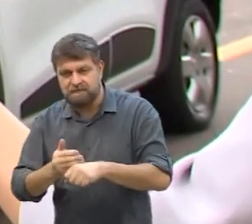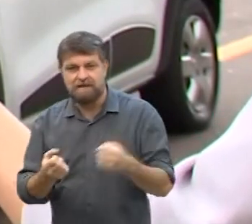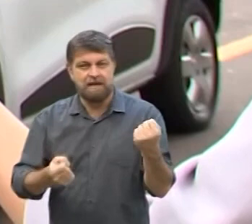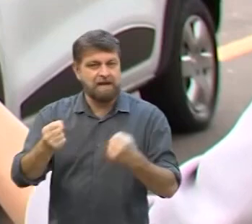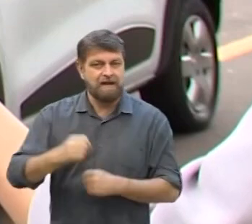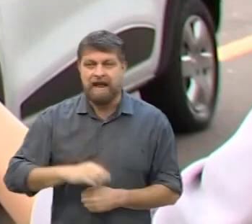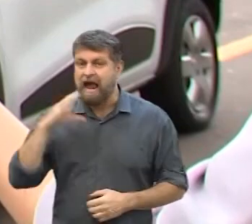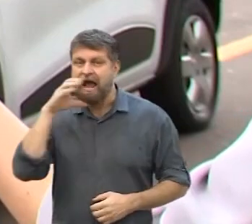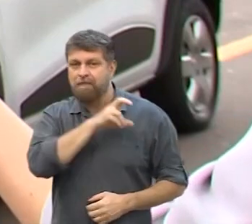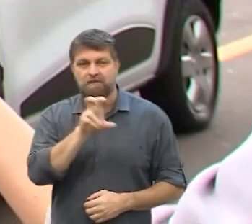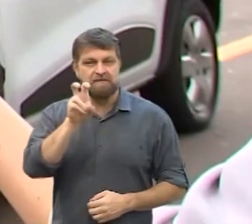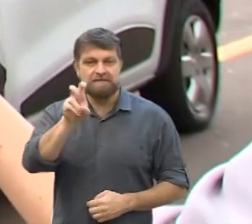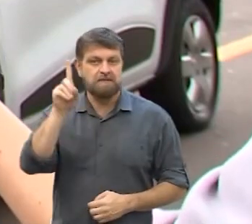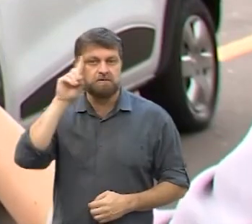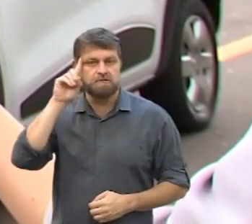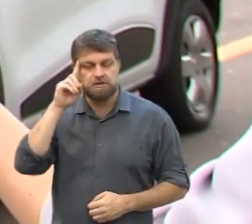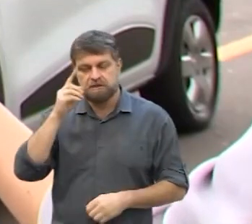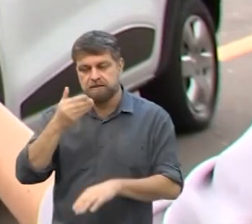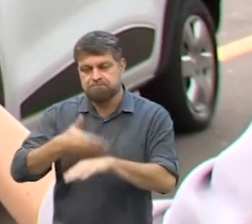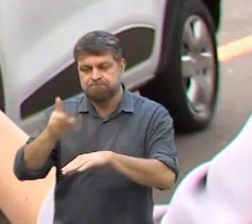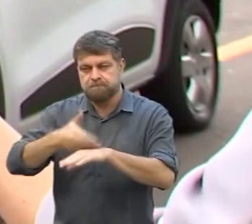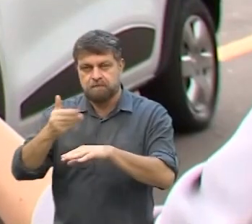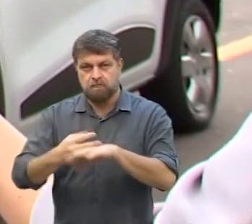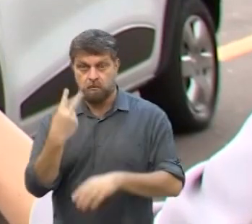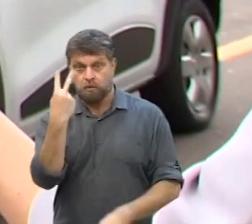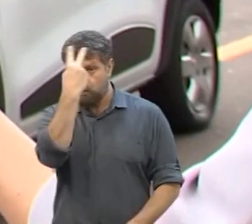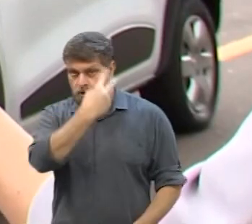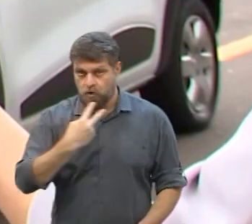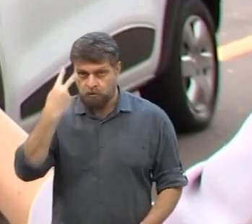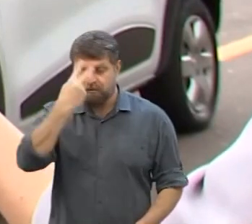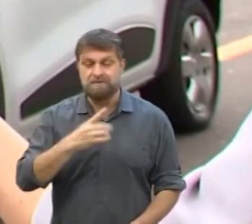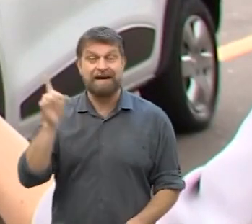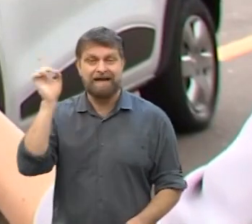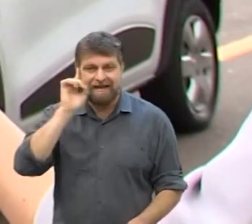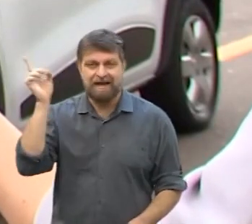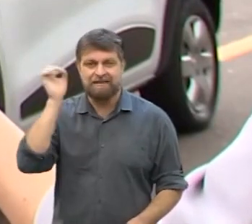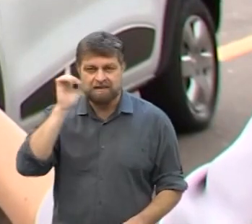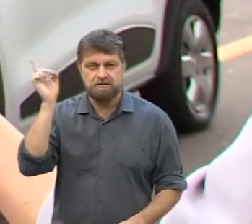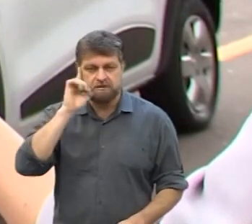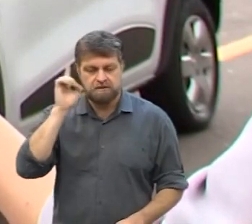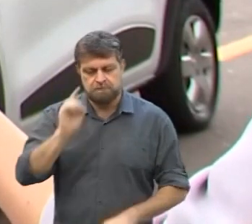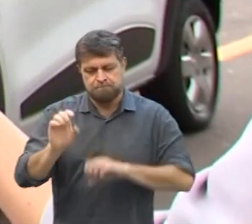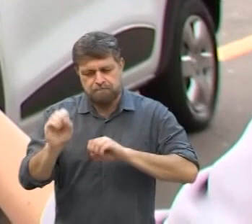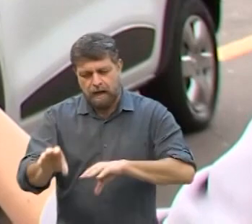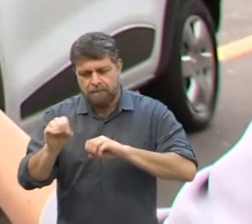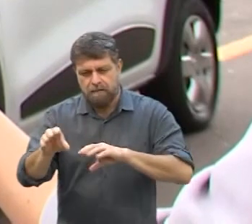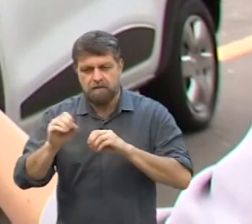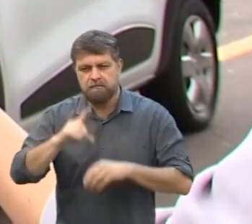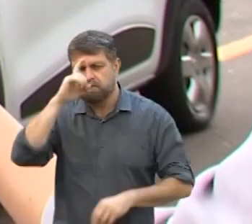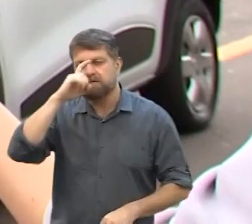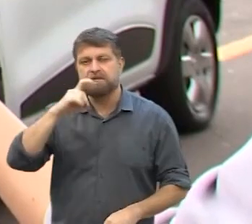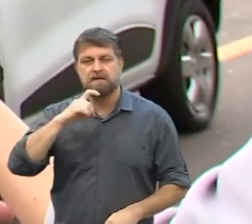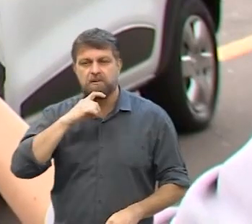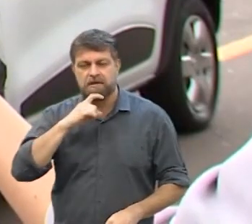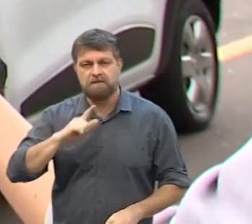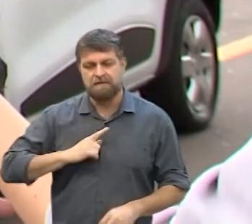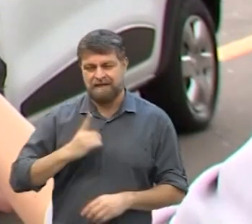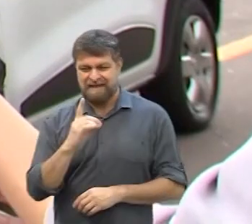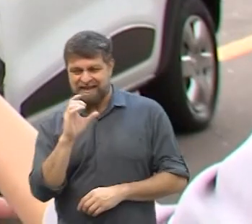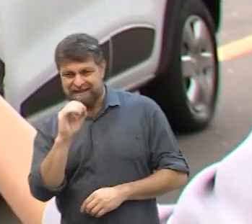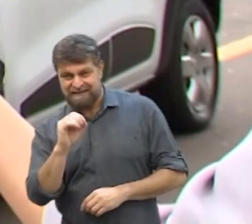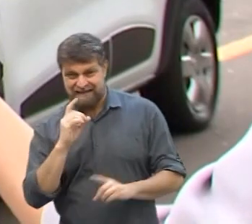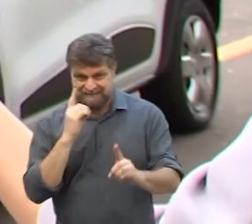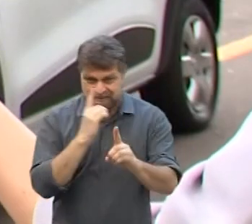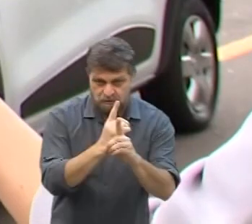elas voltam para o trânsito em 5 encontros. Nós trabalhamos com encontros de 2 horas. Então, são 2 horas de aula. Tranquilo, num período de